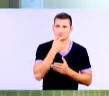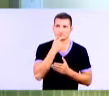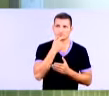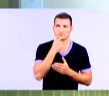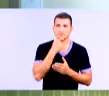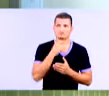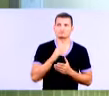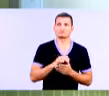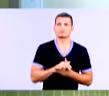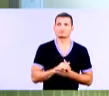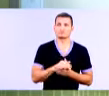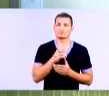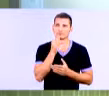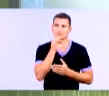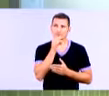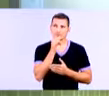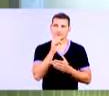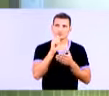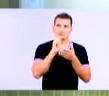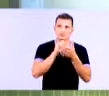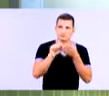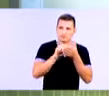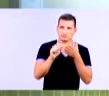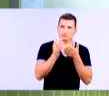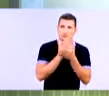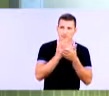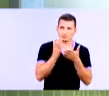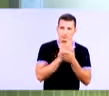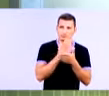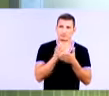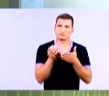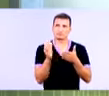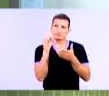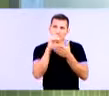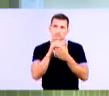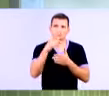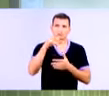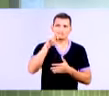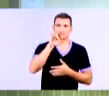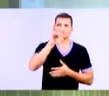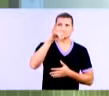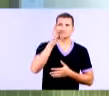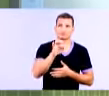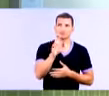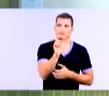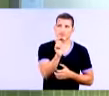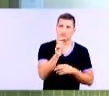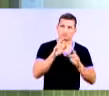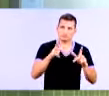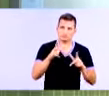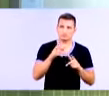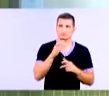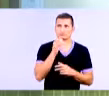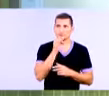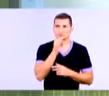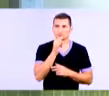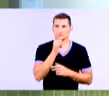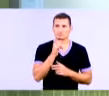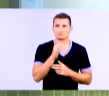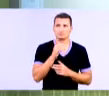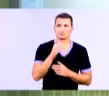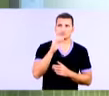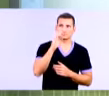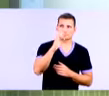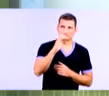dar um print para imprimir alguma coisa. Então perceba que os comandos vão ter alguma diferença. Em vez de ser o comando C, é uma estrutura